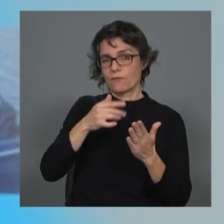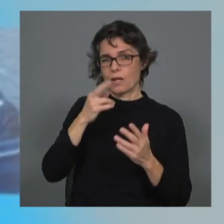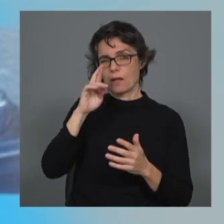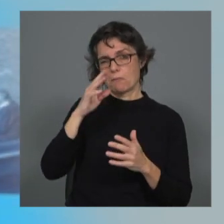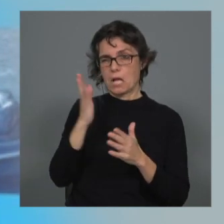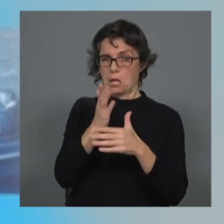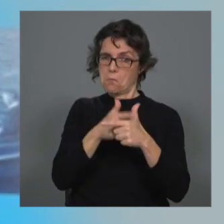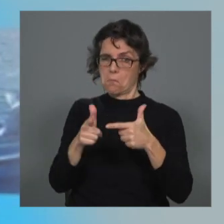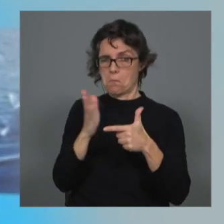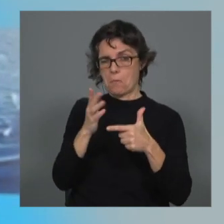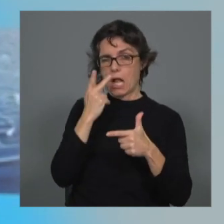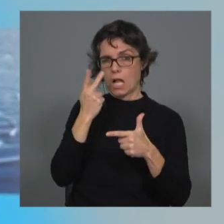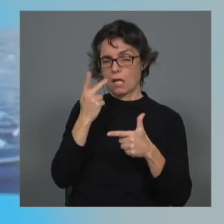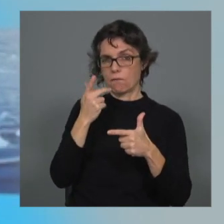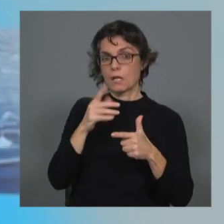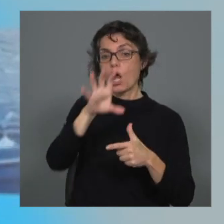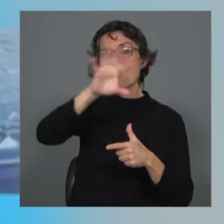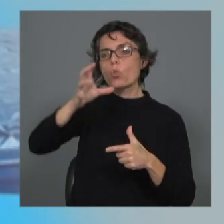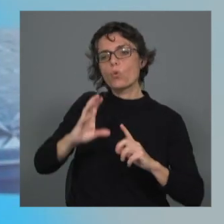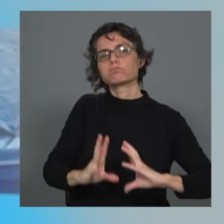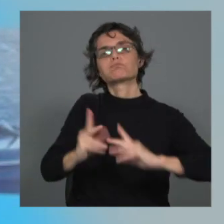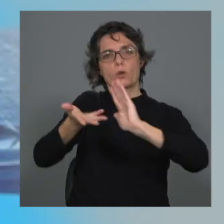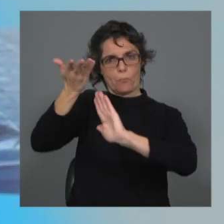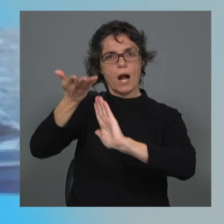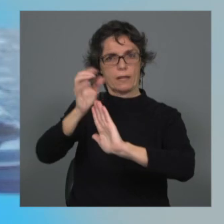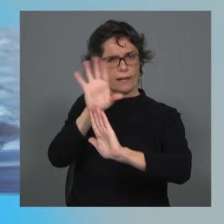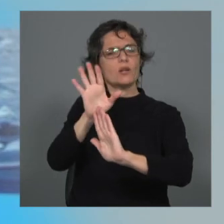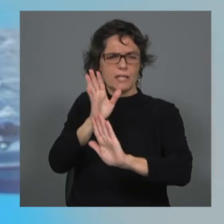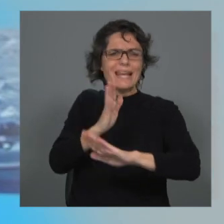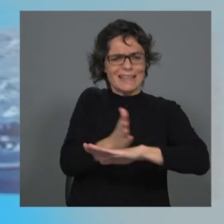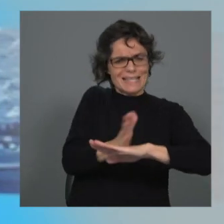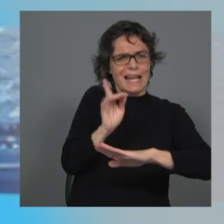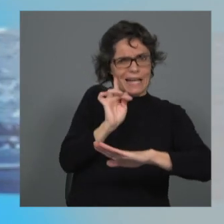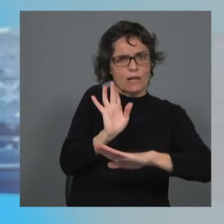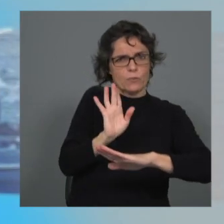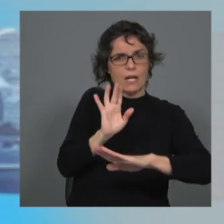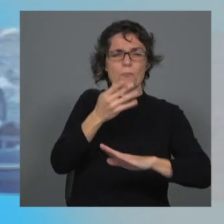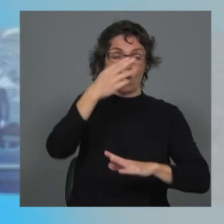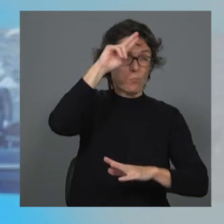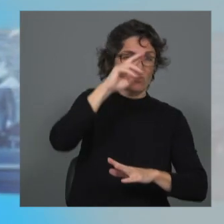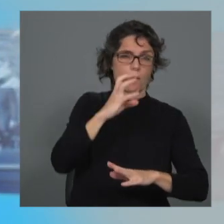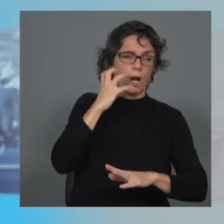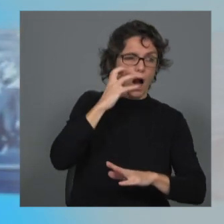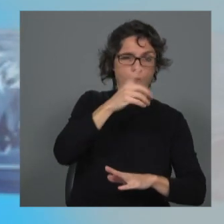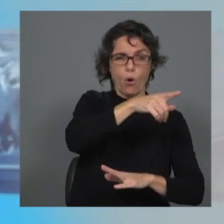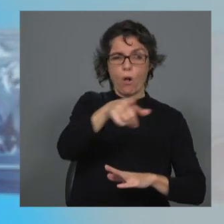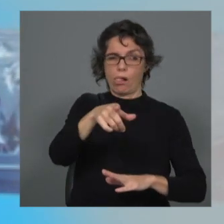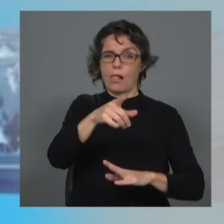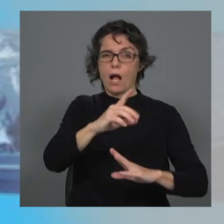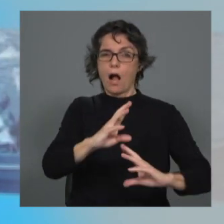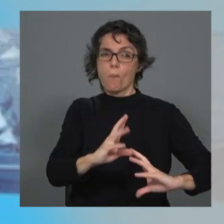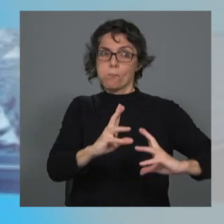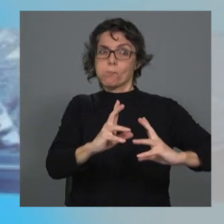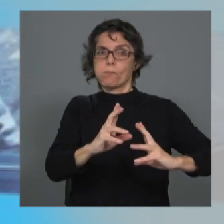nos países mais desenvolvidos. Eu chamo sempre a atenção, porque quando eu vou a Moçambique ou a Angola, vejo que aí